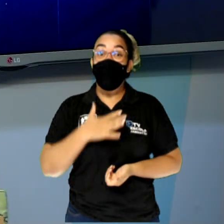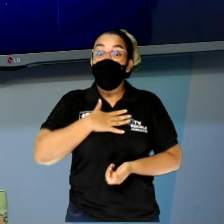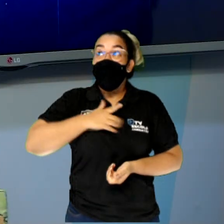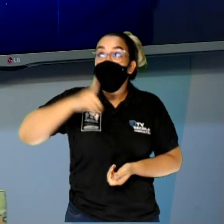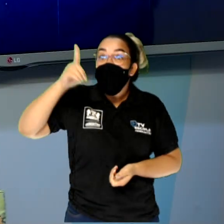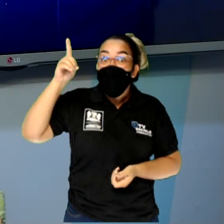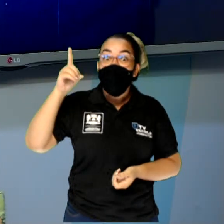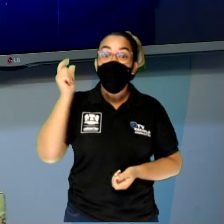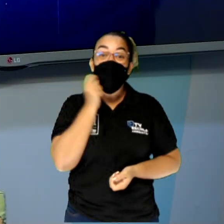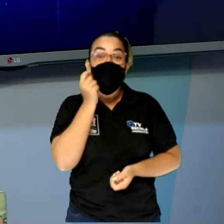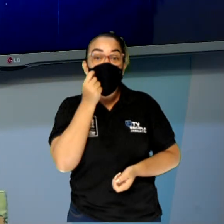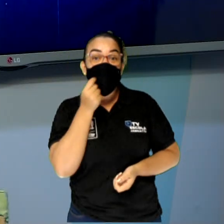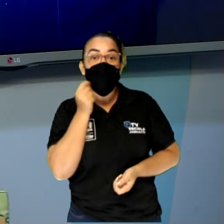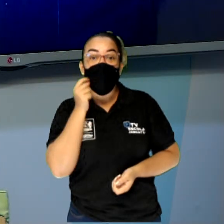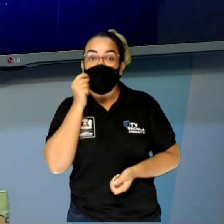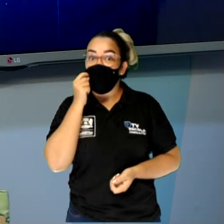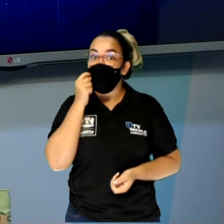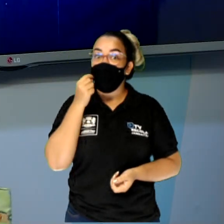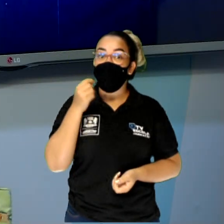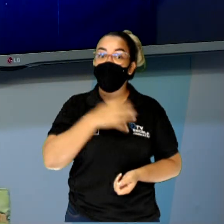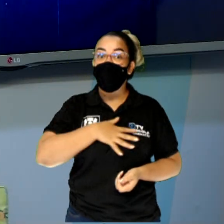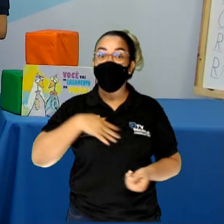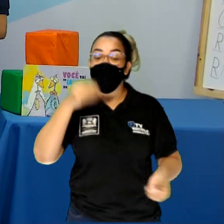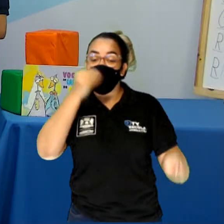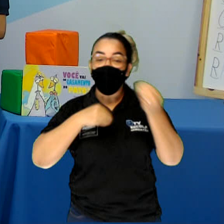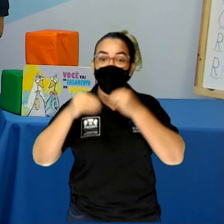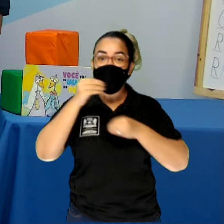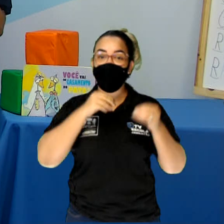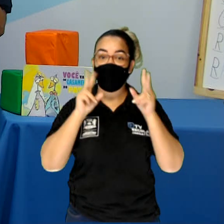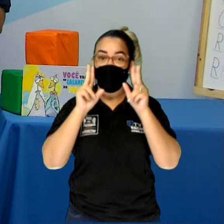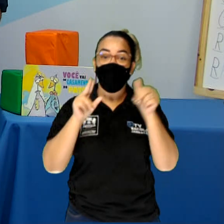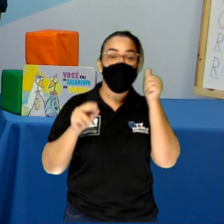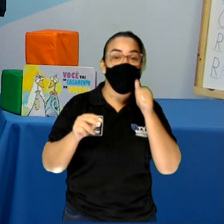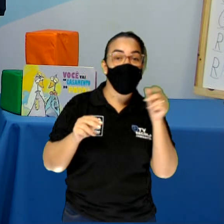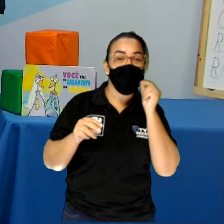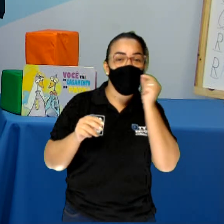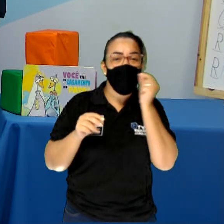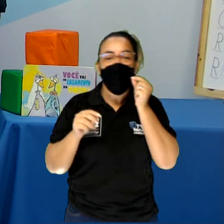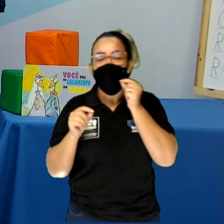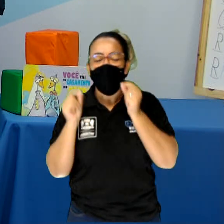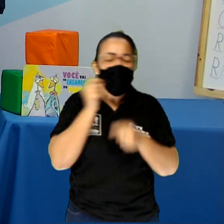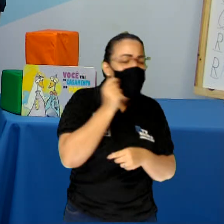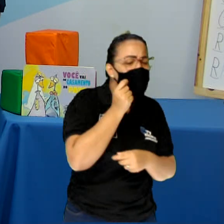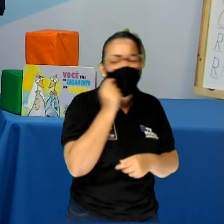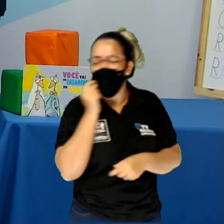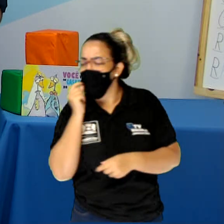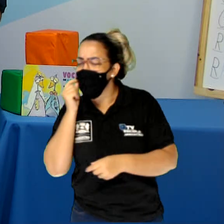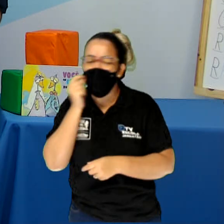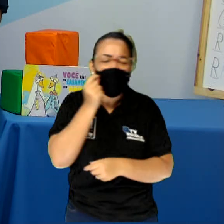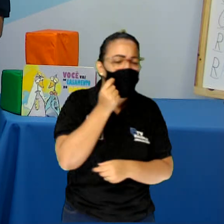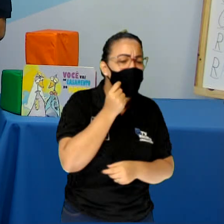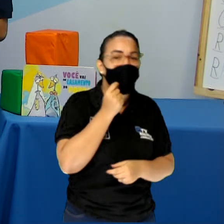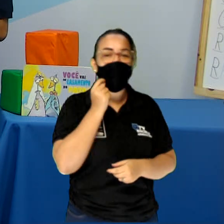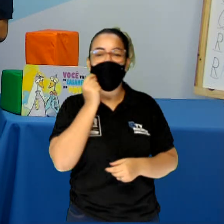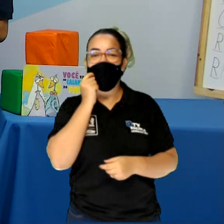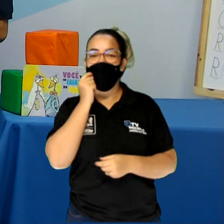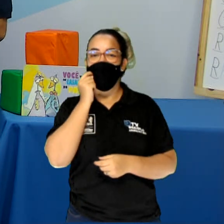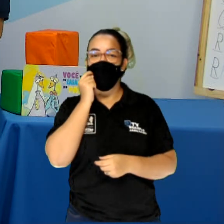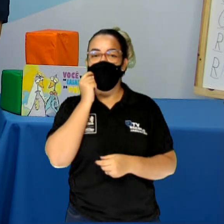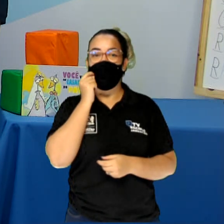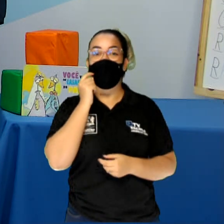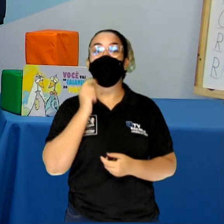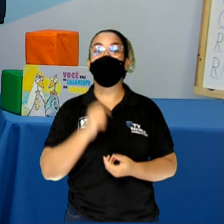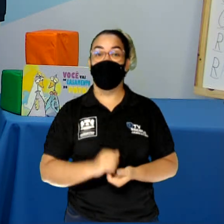rato guloso. Ele faz o mesmo som que a ratinha. Quis, quis, quis.